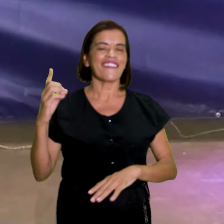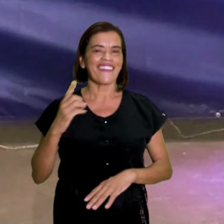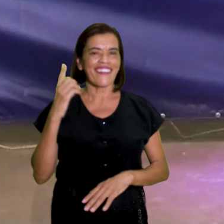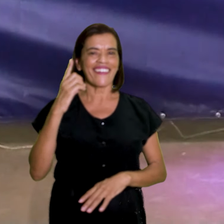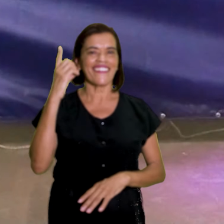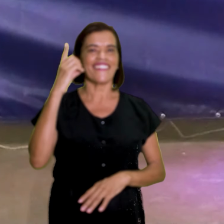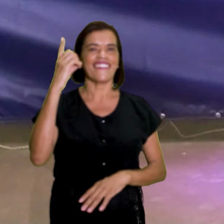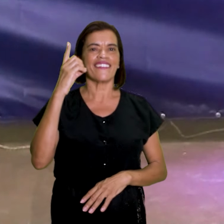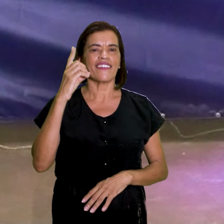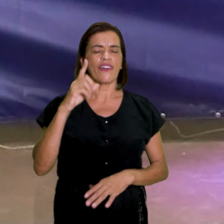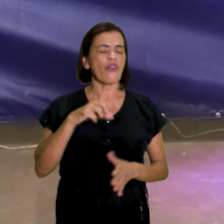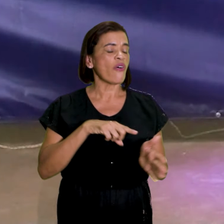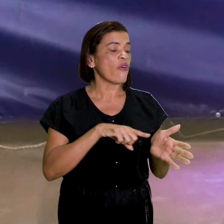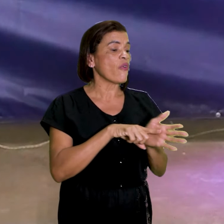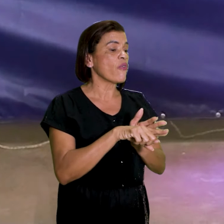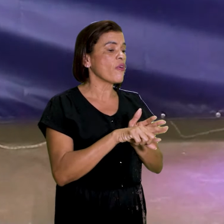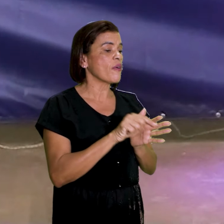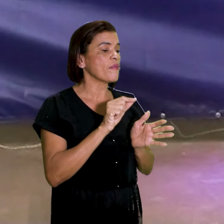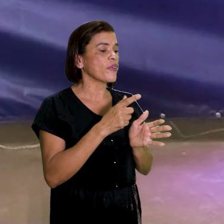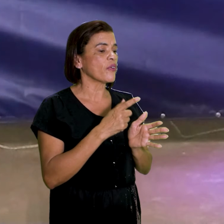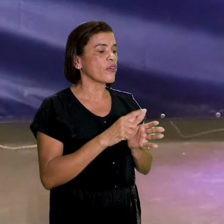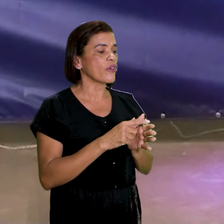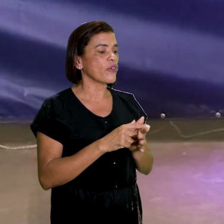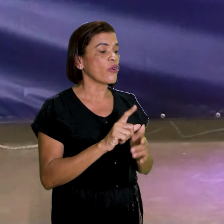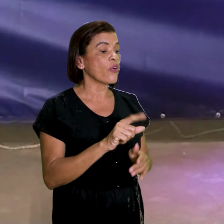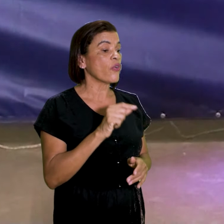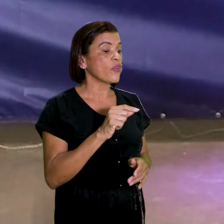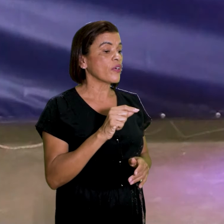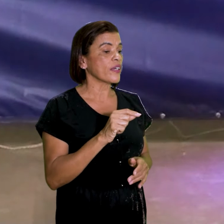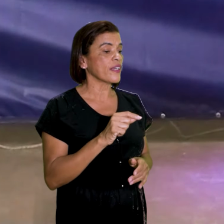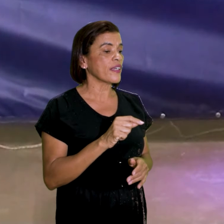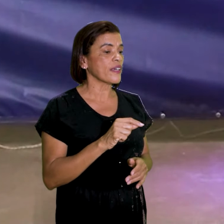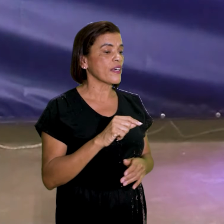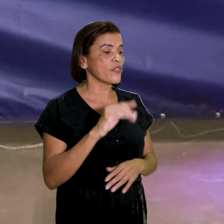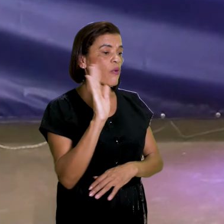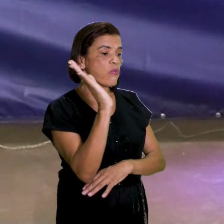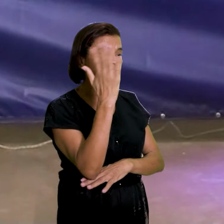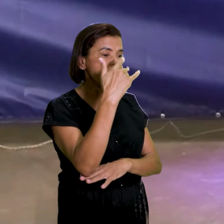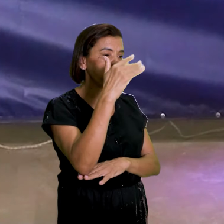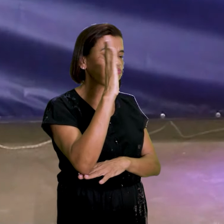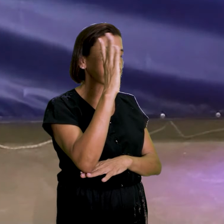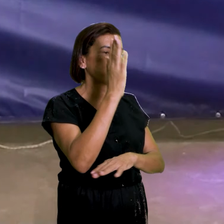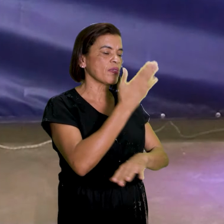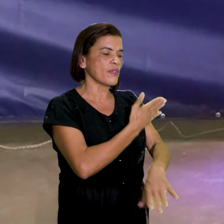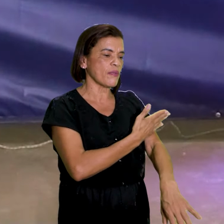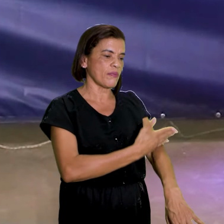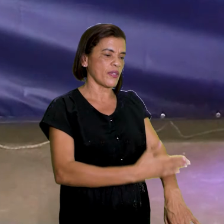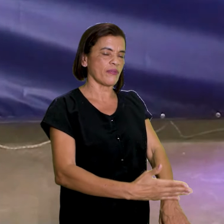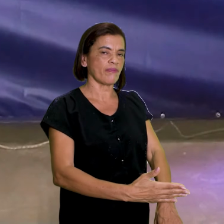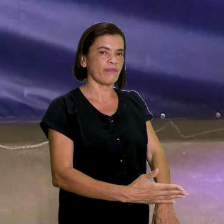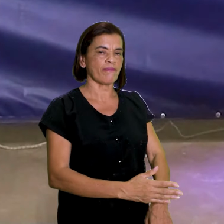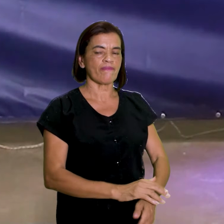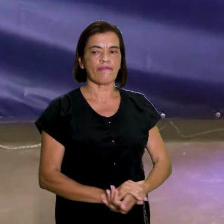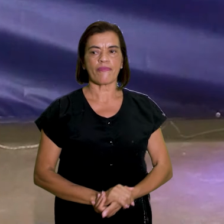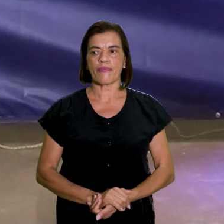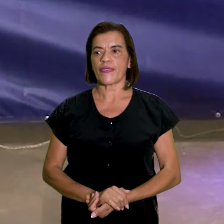Mas, ó. Uma pergunta, o que que é sua bandeira branca, meu amigo?